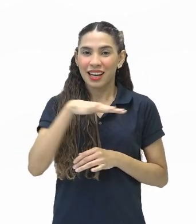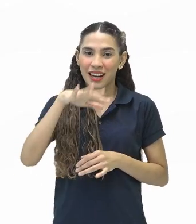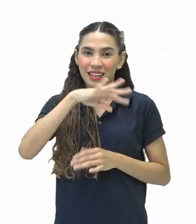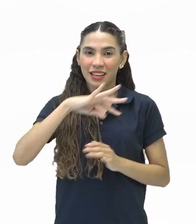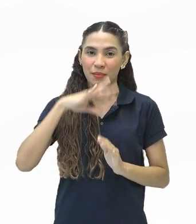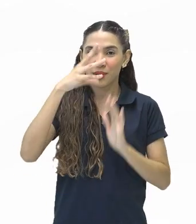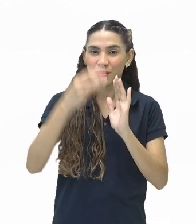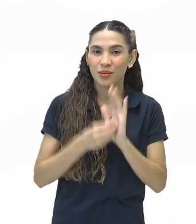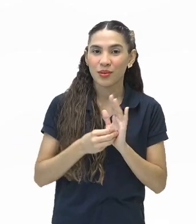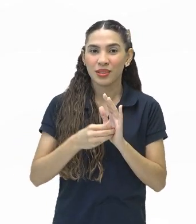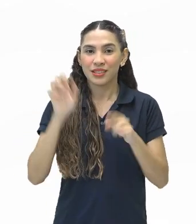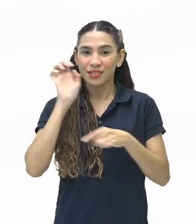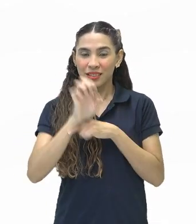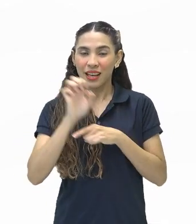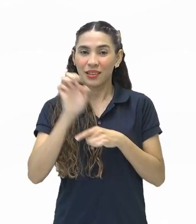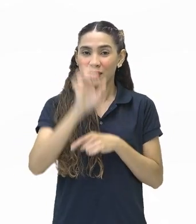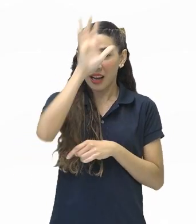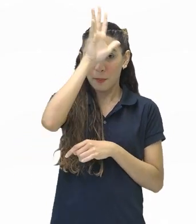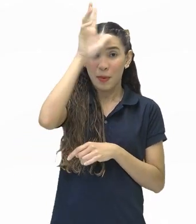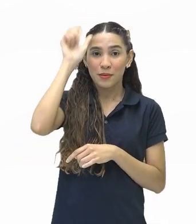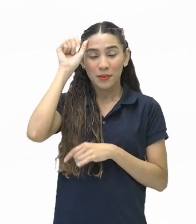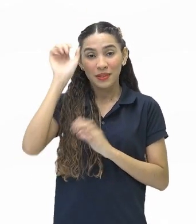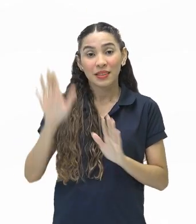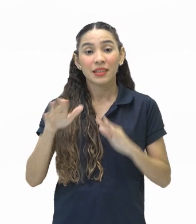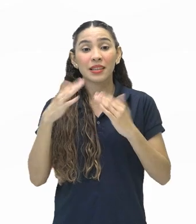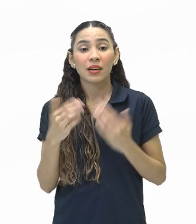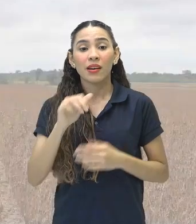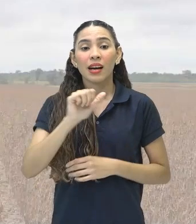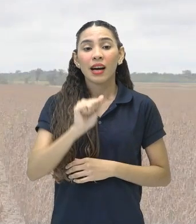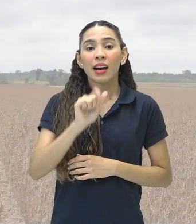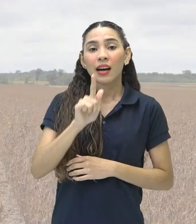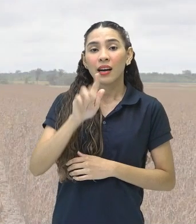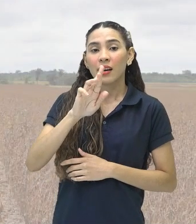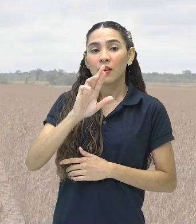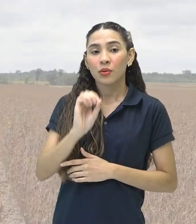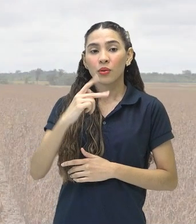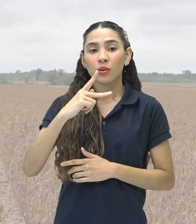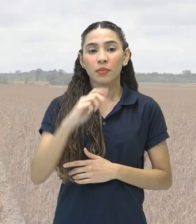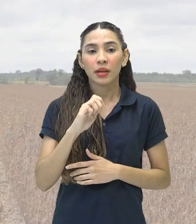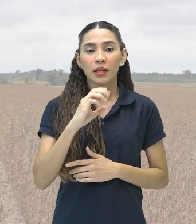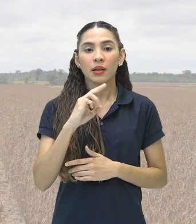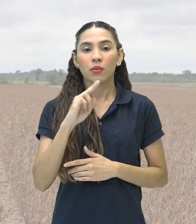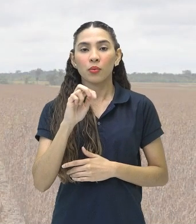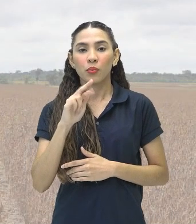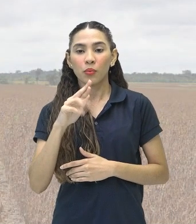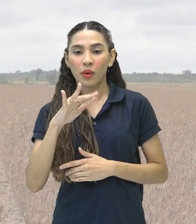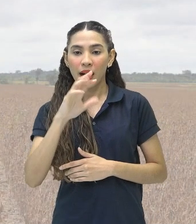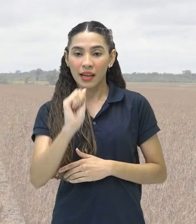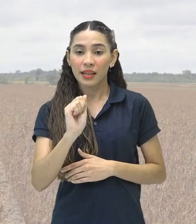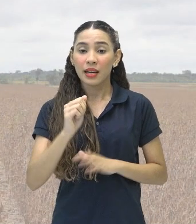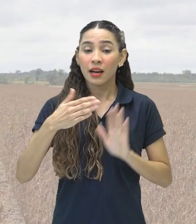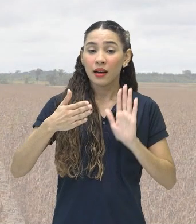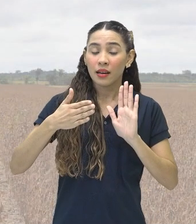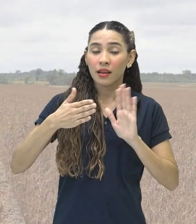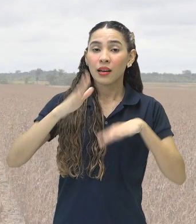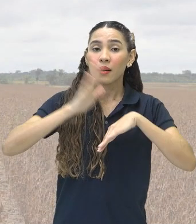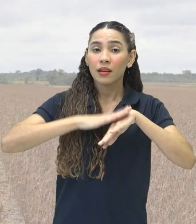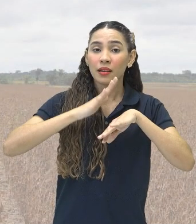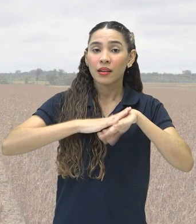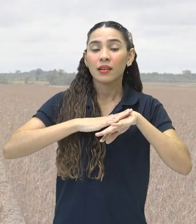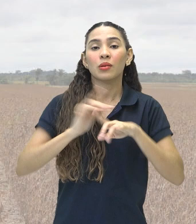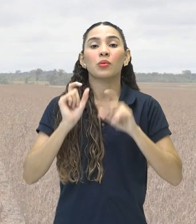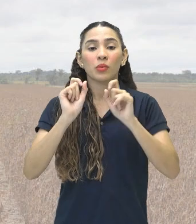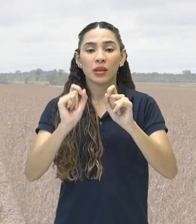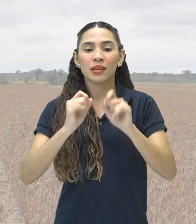região, nesse estado do Amazonas, né? Então, olha só, a agropecuária, por exemplo, ela desempenha um